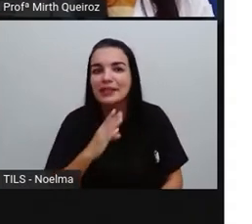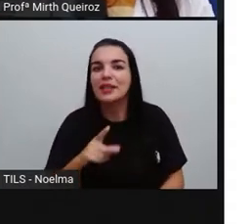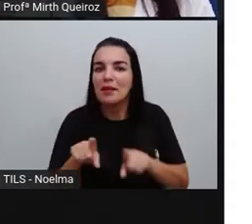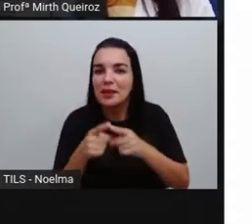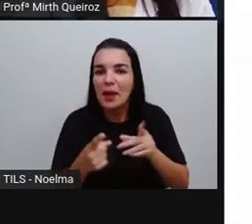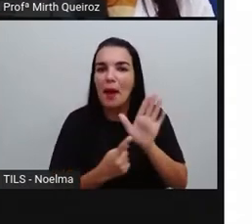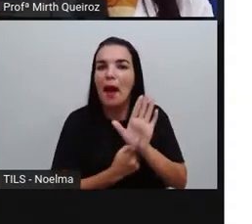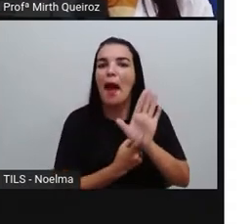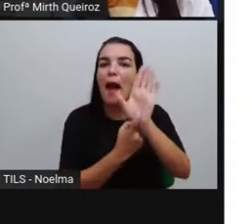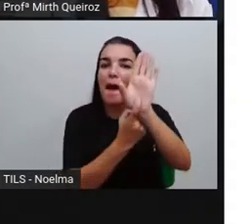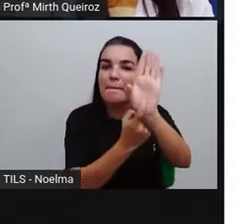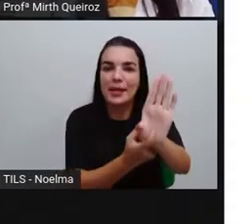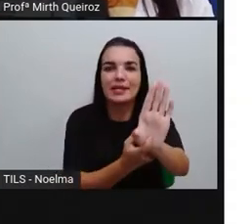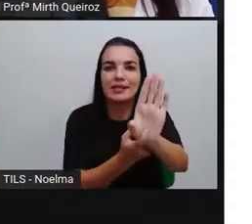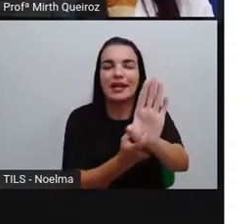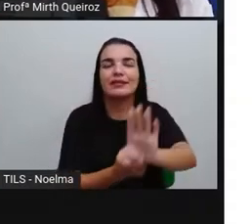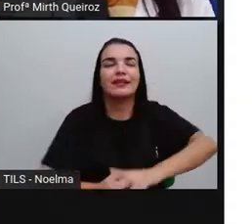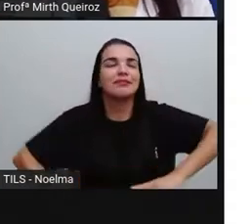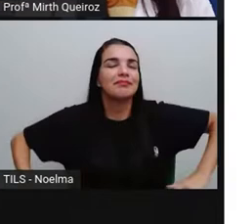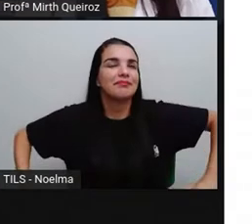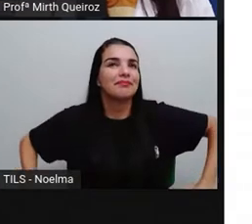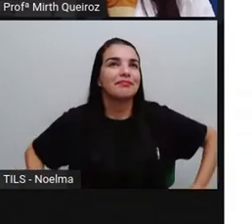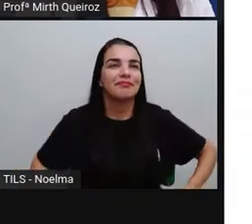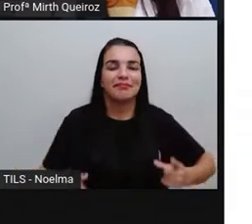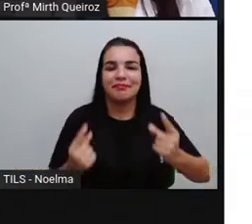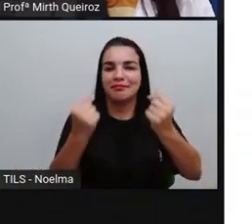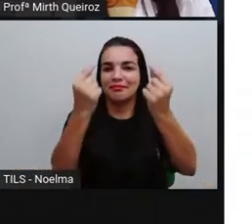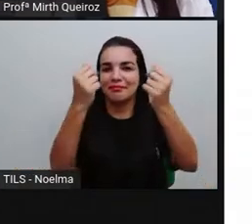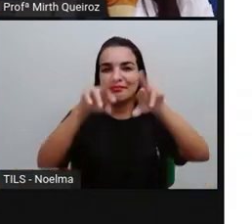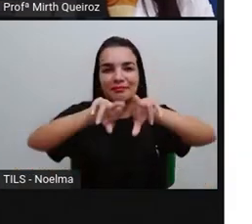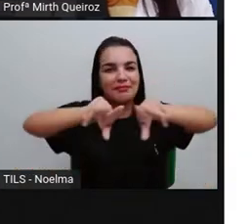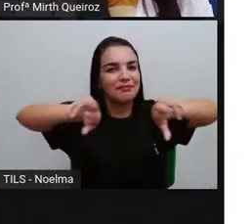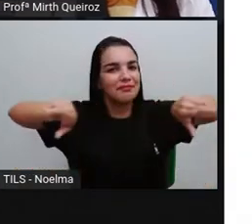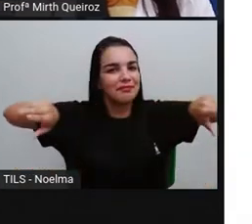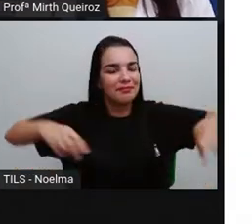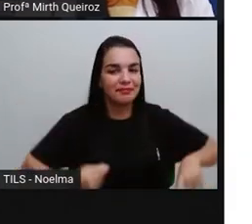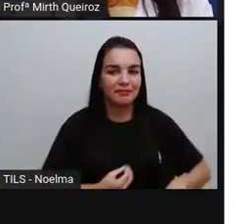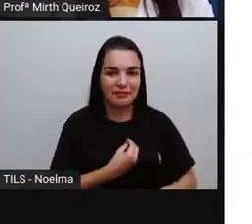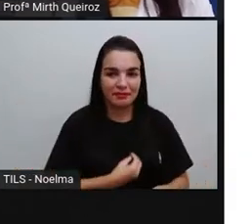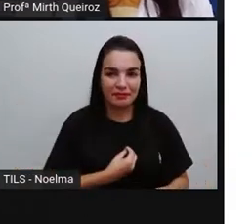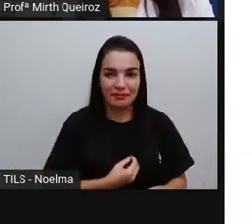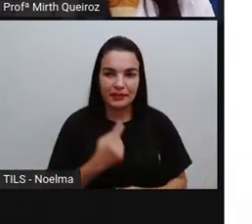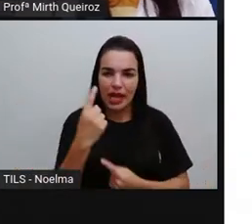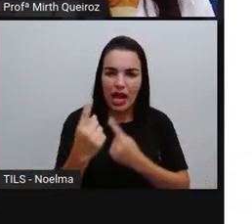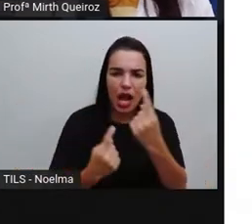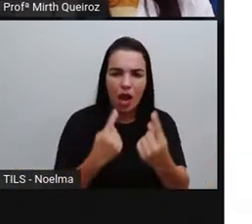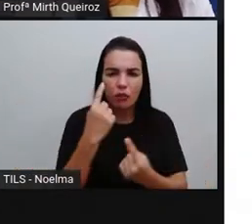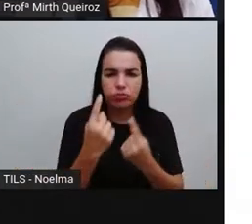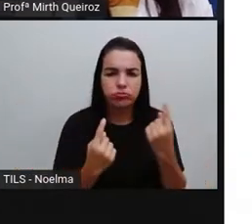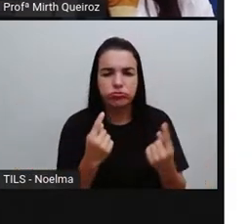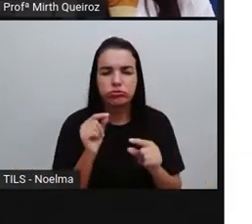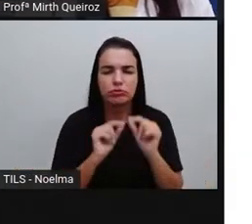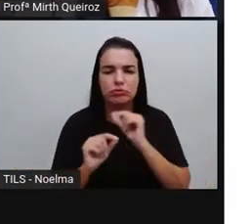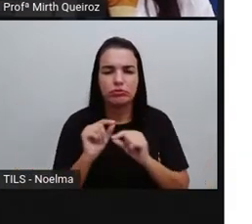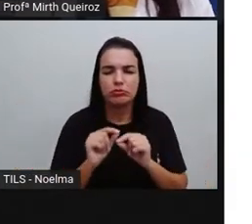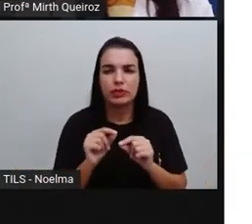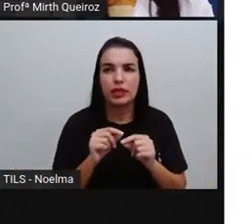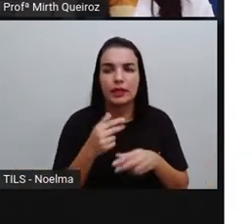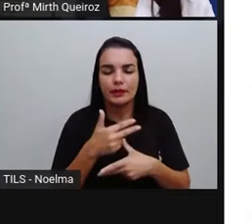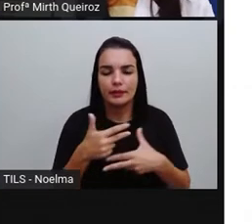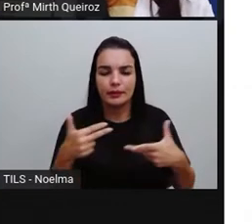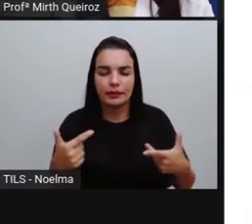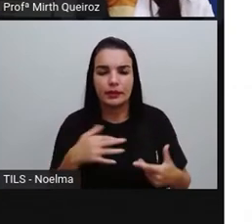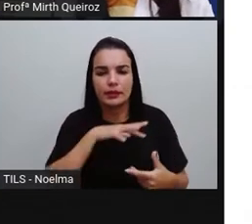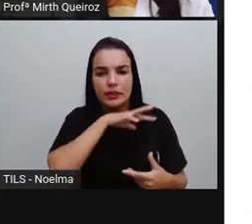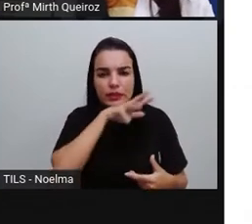apresenta, então, uma rica aí biodiversidade, certo? Algumas das espécies aqui encontradas possuem grande